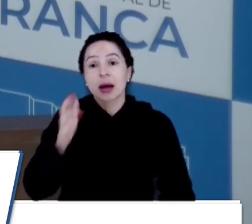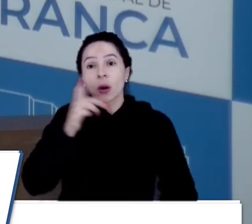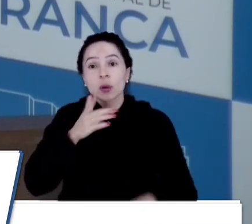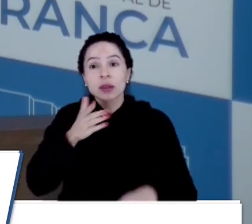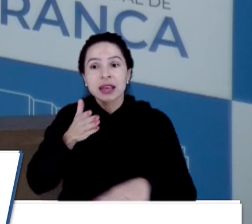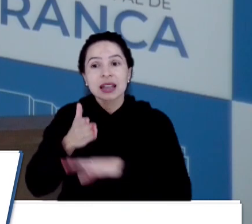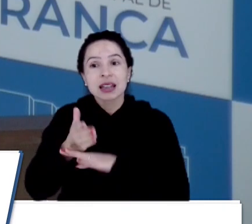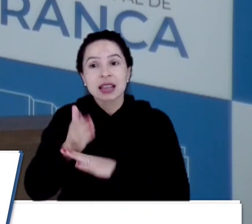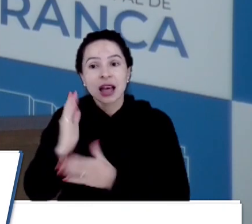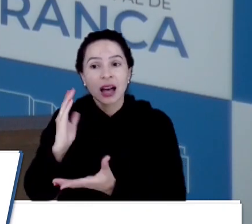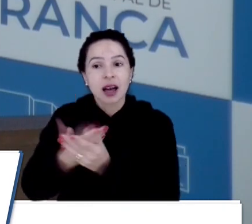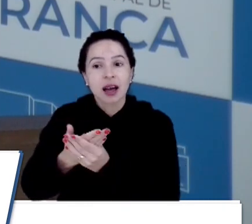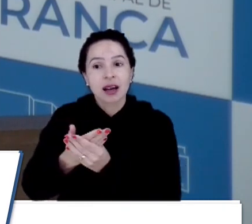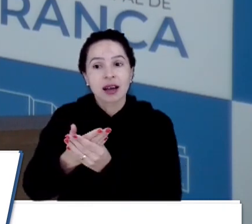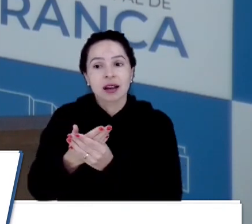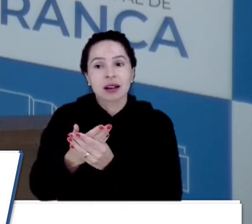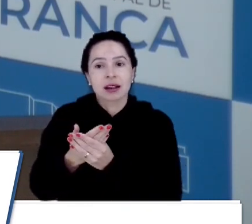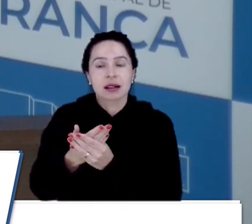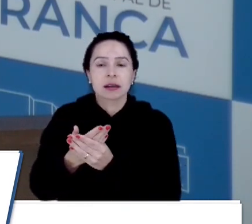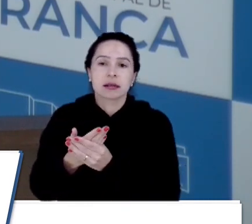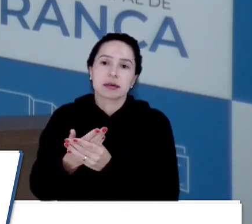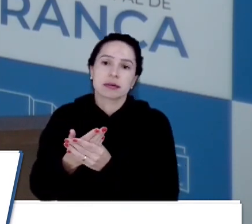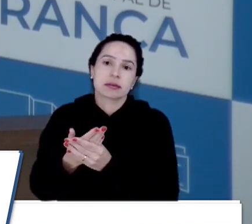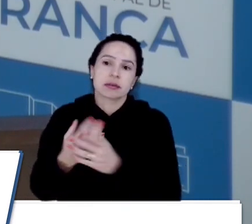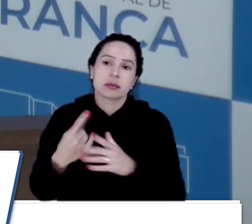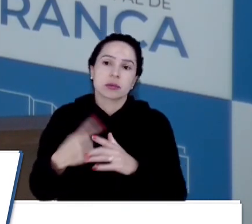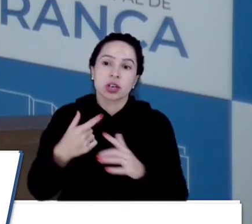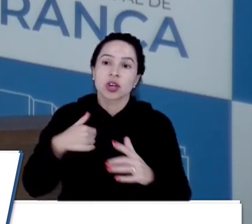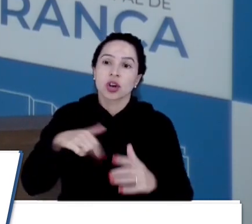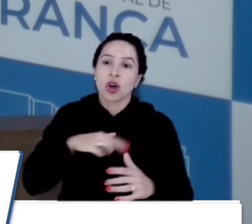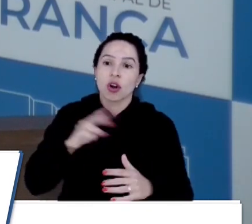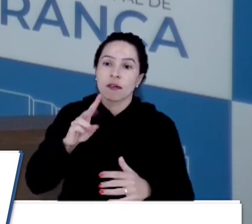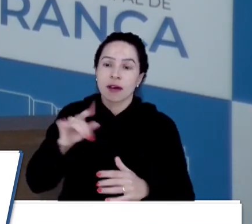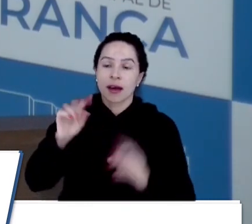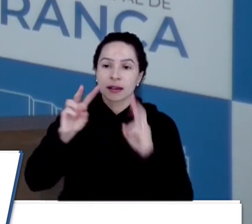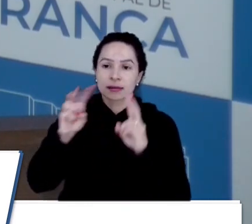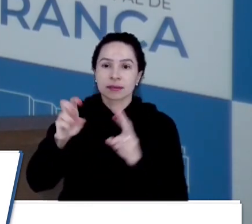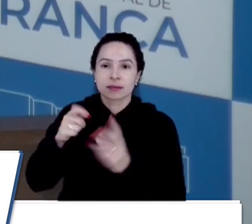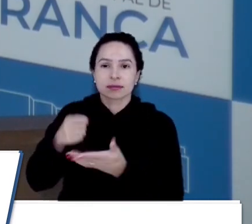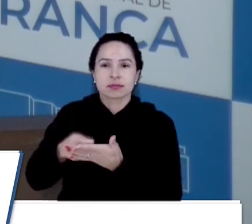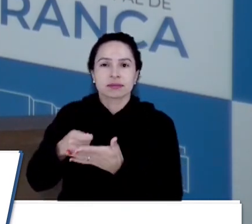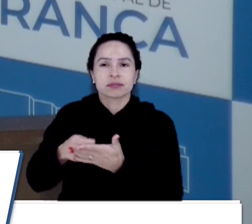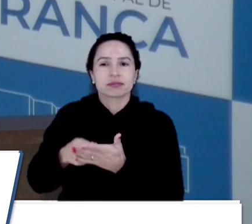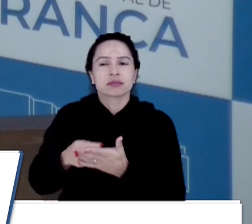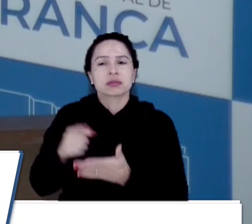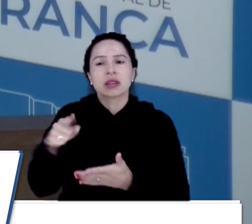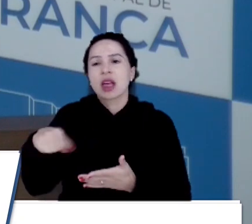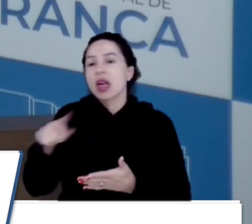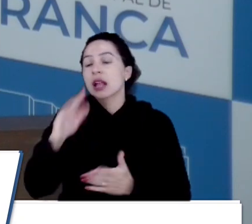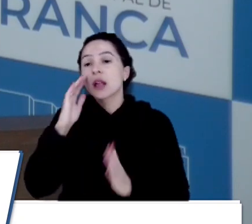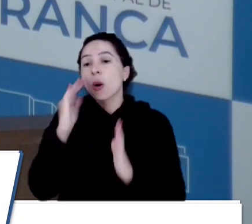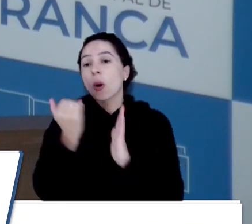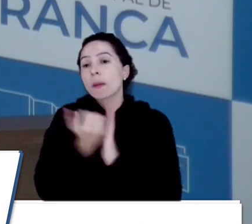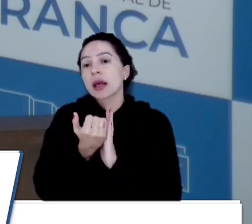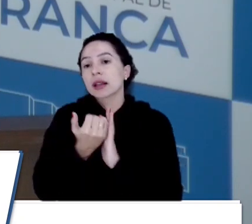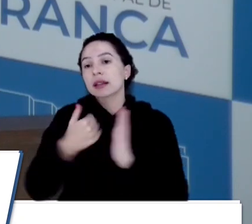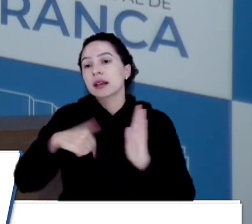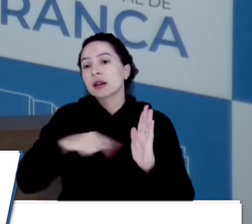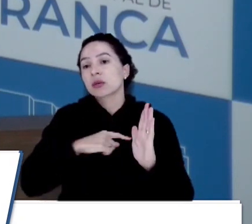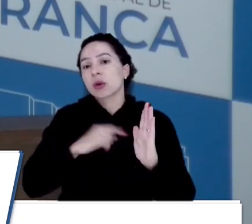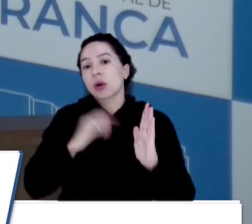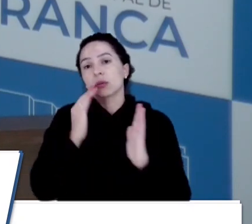ação, tá? Porque a gente ia bater em cima disso daí. O que eles não estavam cumprindo com a gente, né?